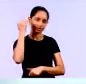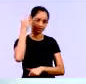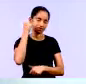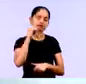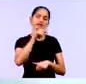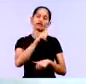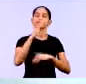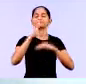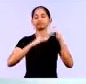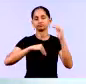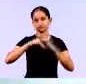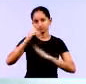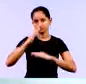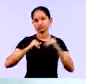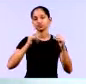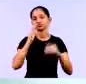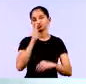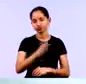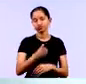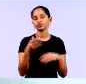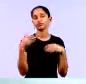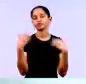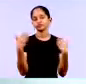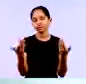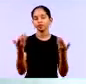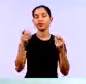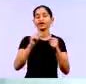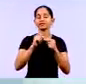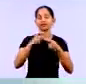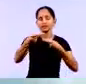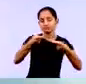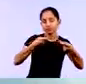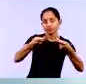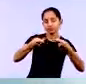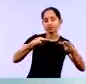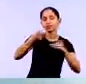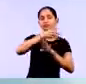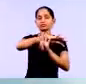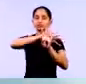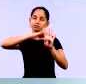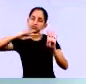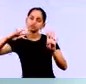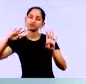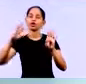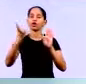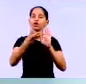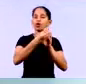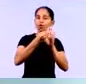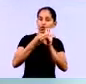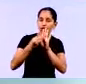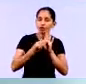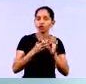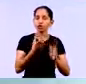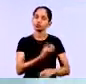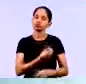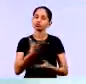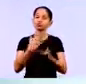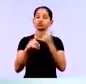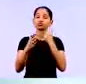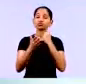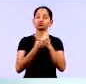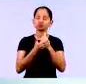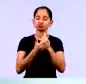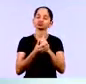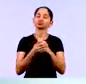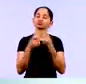consideração. Então, é nessa planilha, nessa peça, que nós vamos levantar todos esses aspectos. O